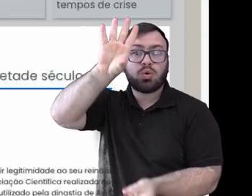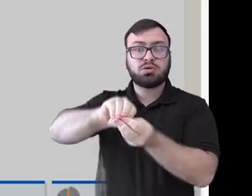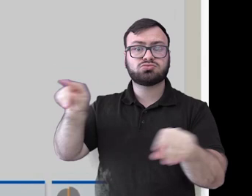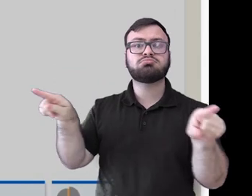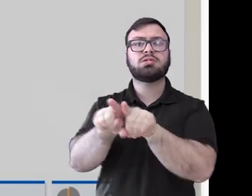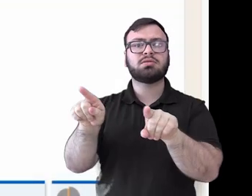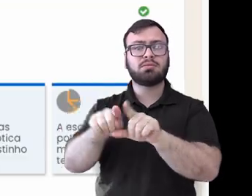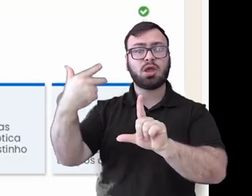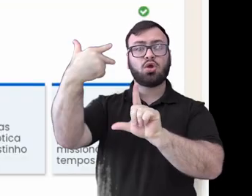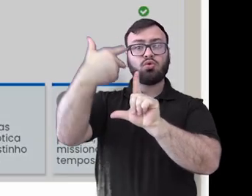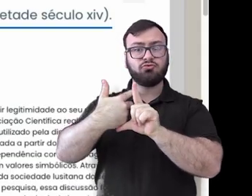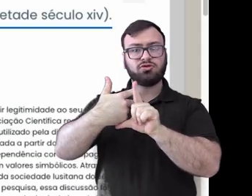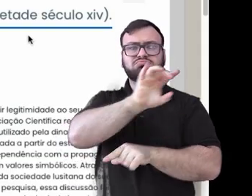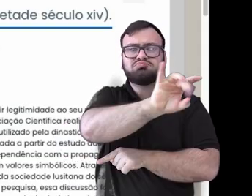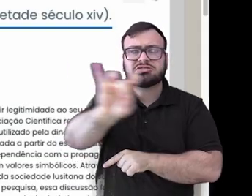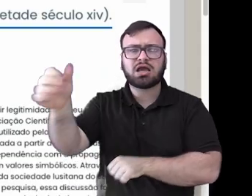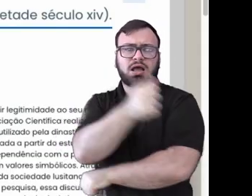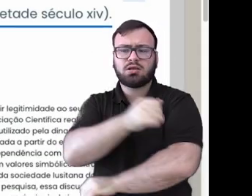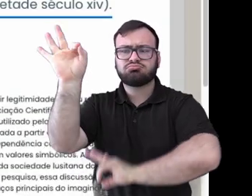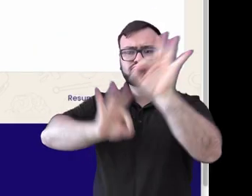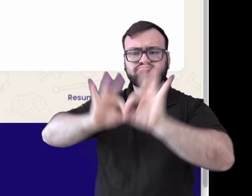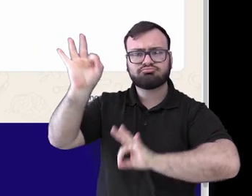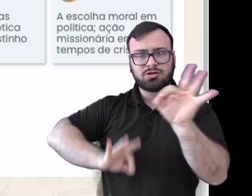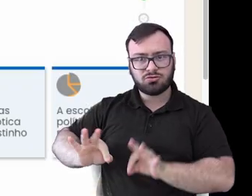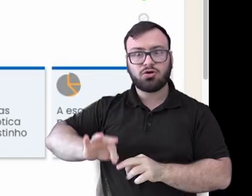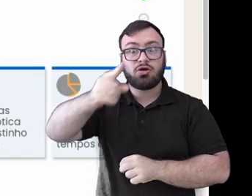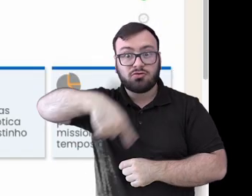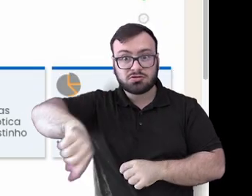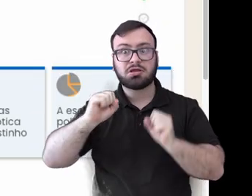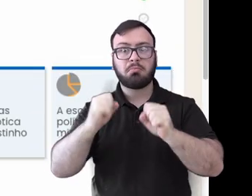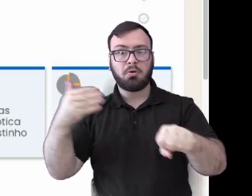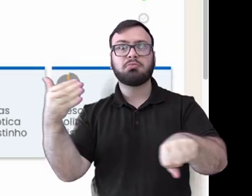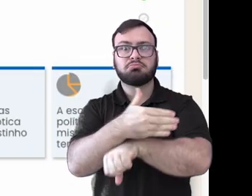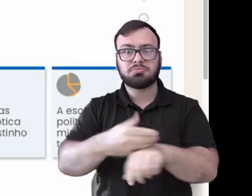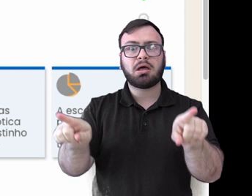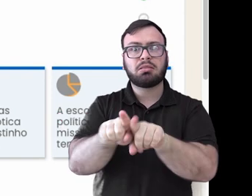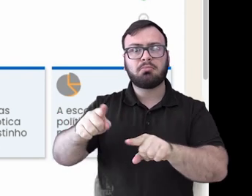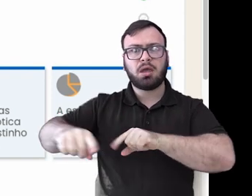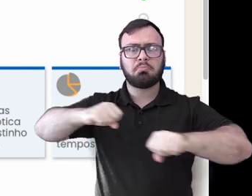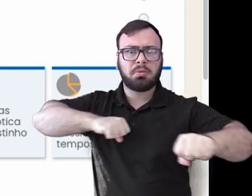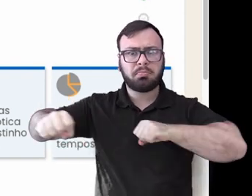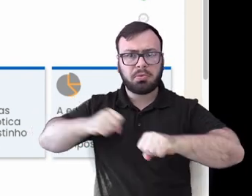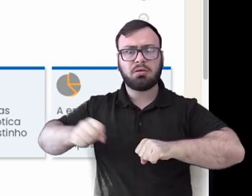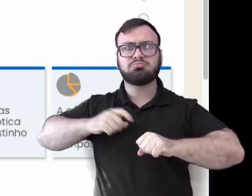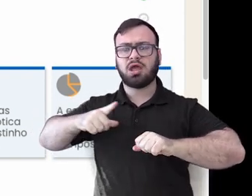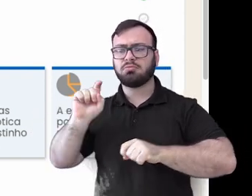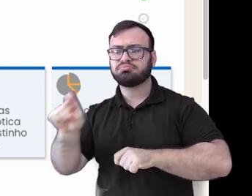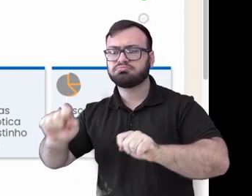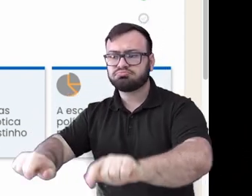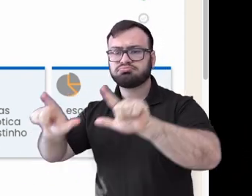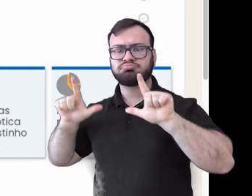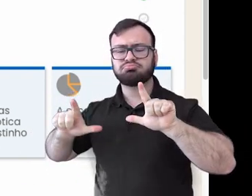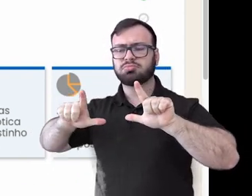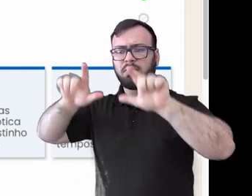resumo e um vídeo que os autores fizeram sobre os seus trabalhos e você já pode participar da discussão participando do fórum